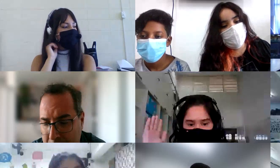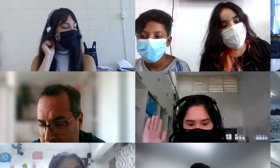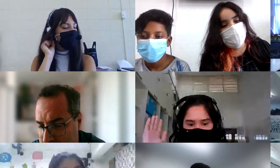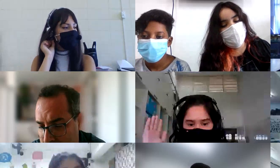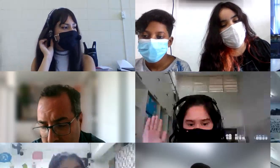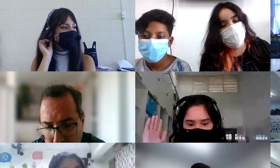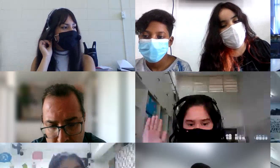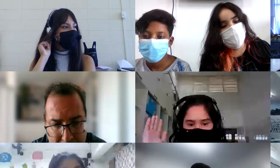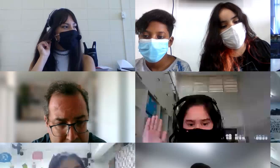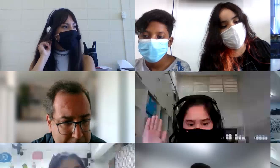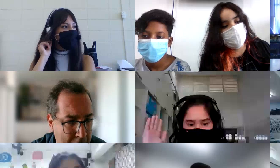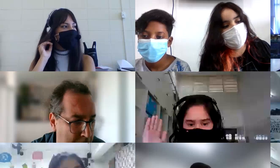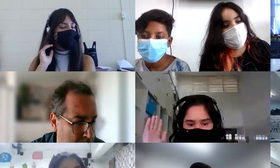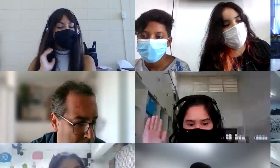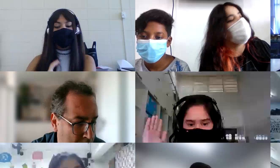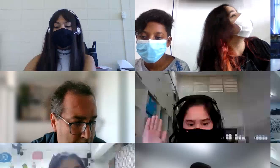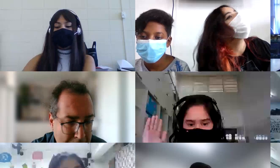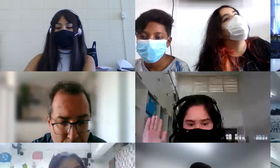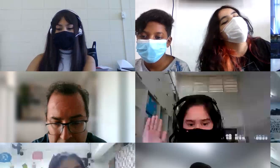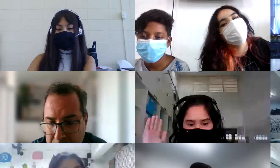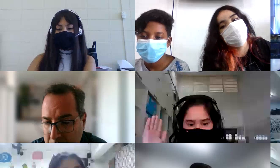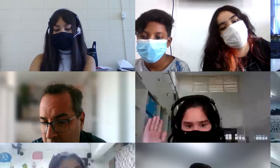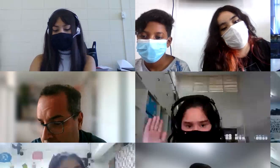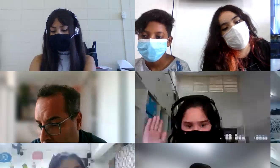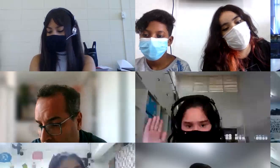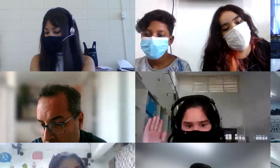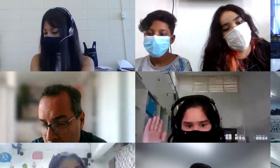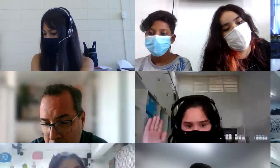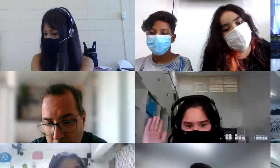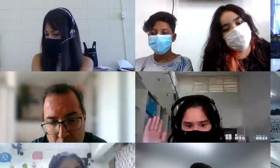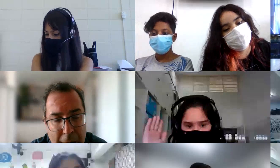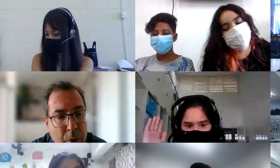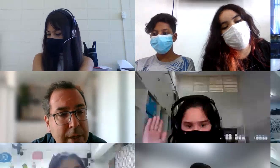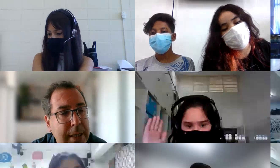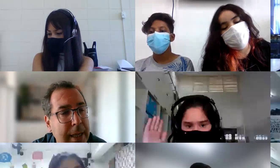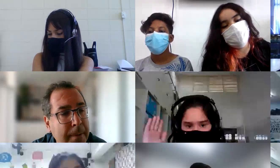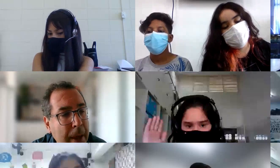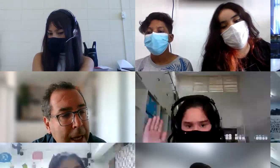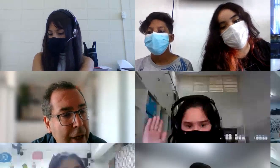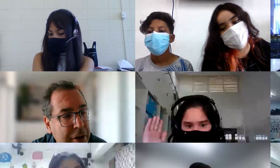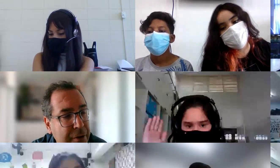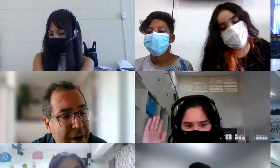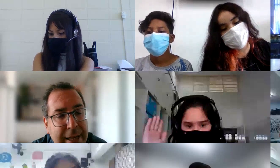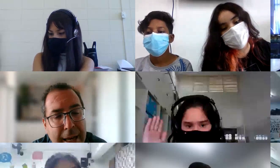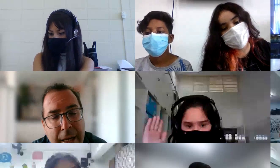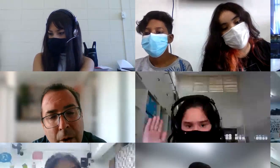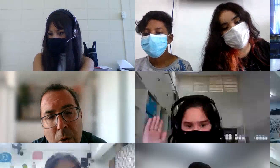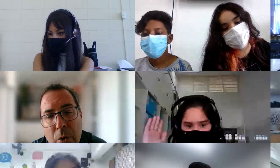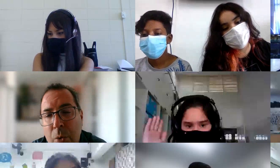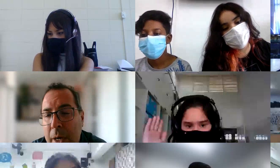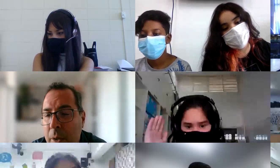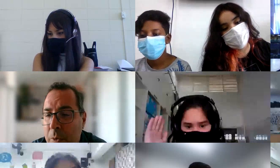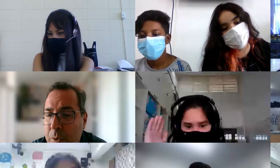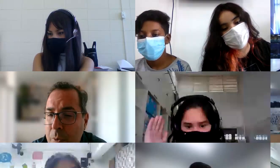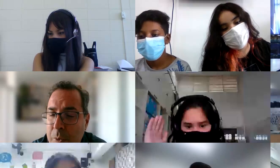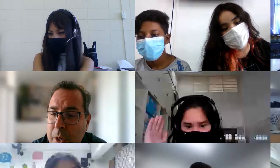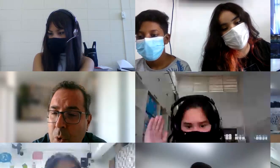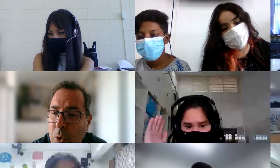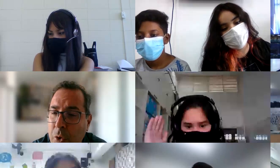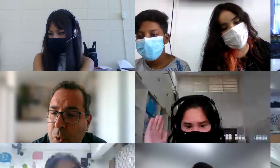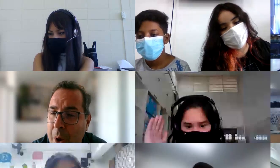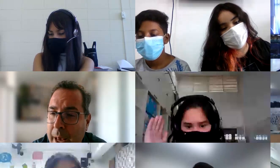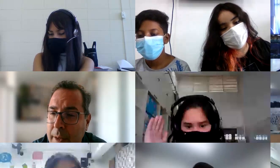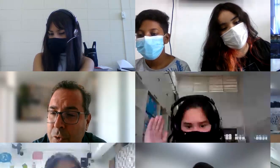uma pesquisa, um desenho, uma poesia, alguma coisa assim. E a gente faz aí, ao longo do ano,